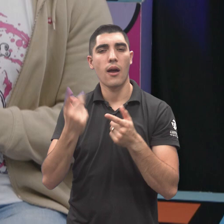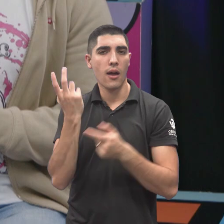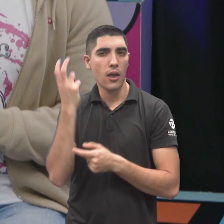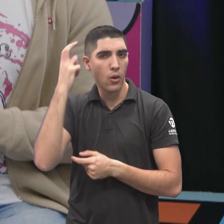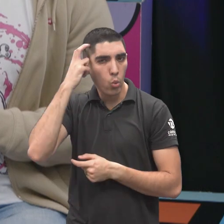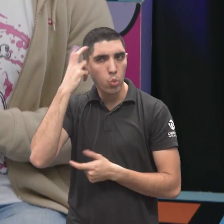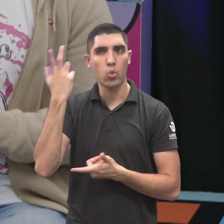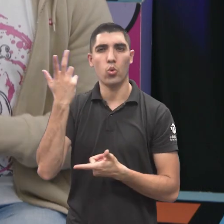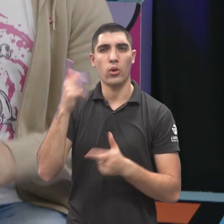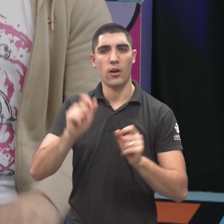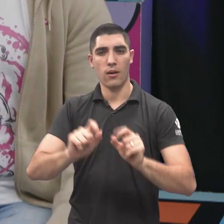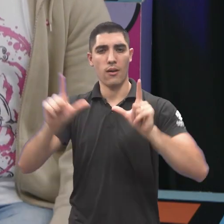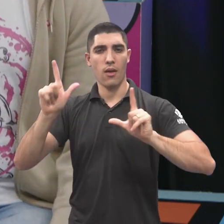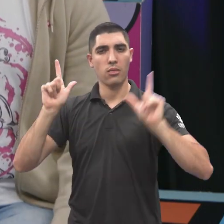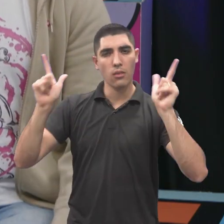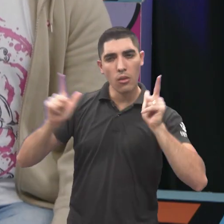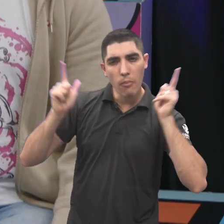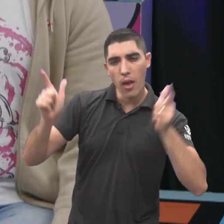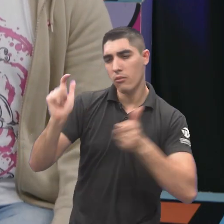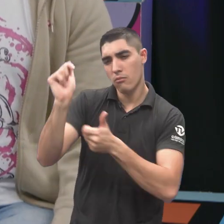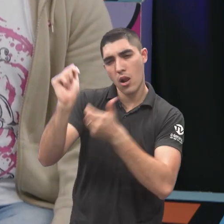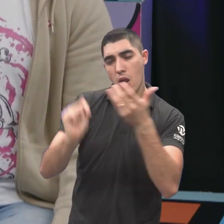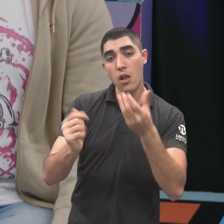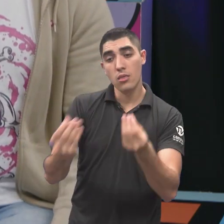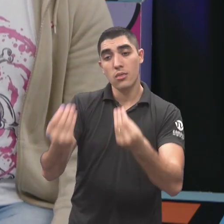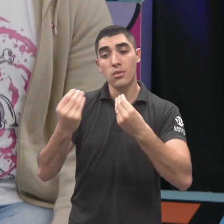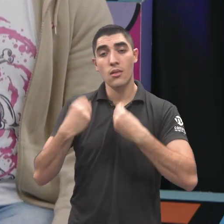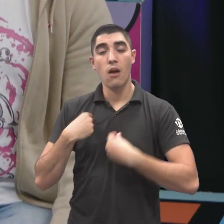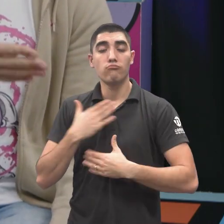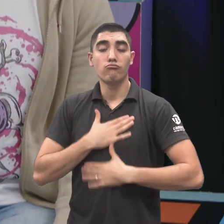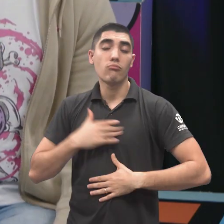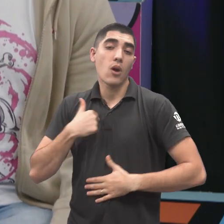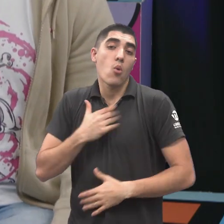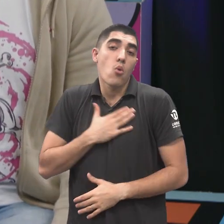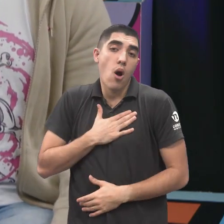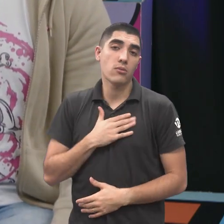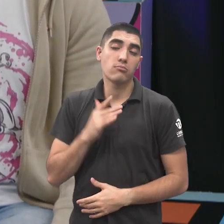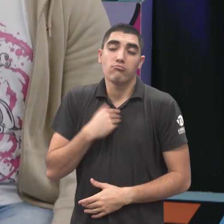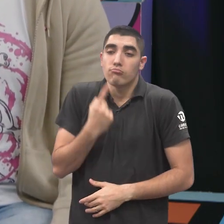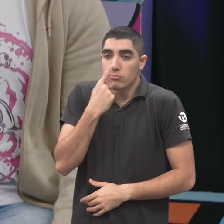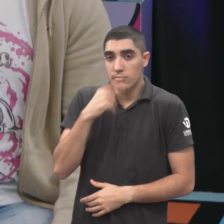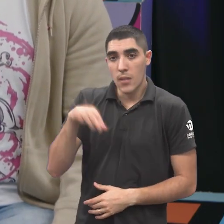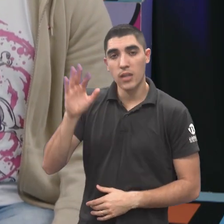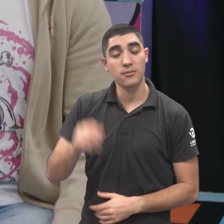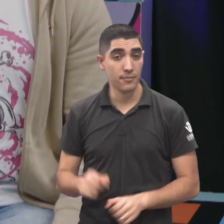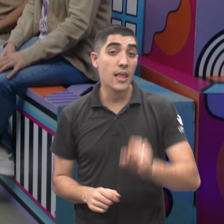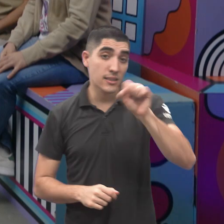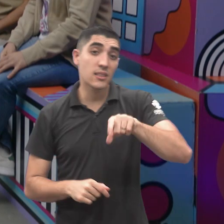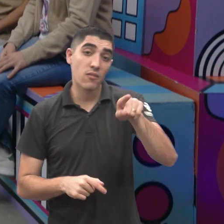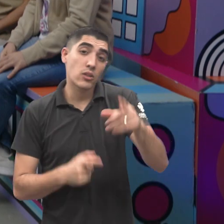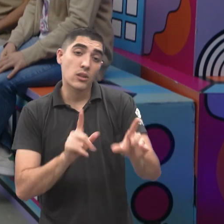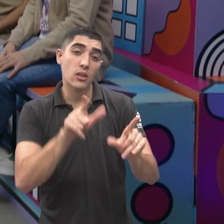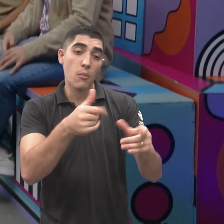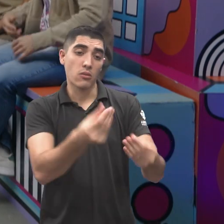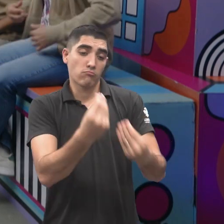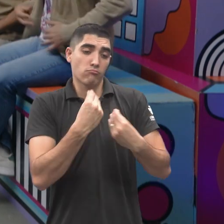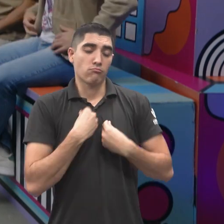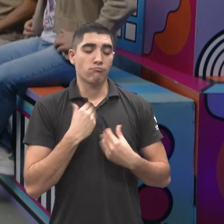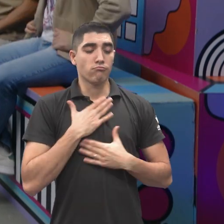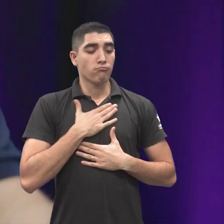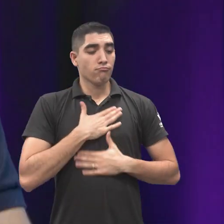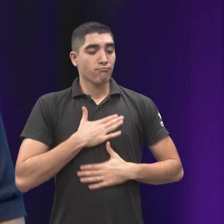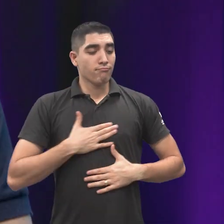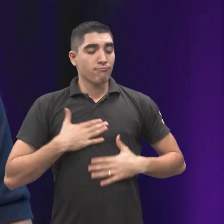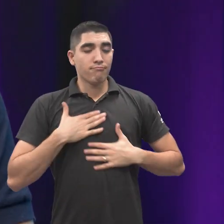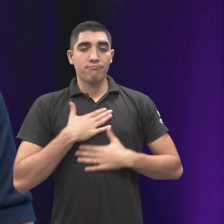também está ligada a isso, né? Ao meu poder de escolha e aquilo que faz sentido individualmente, correto? Sim, e é o que vai te